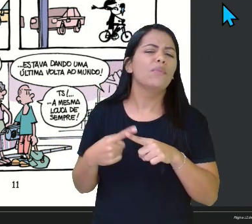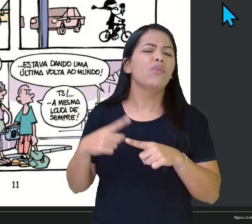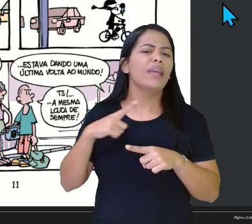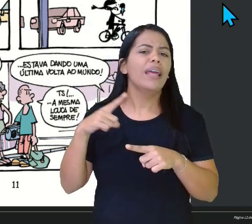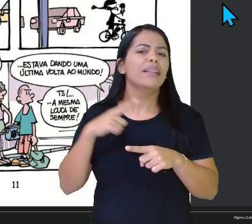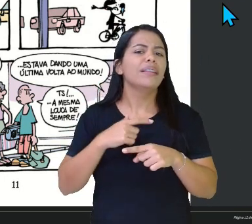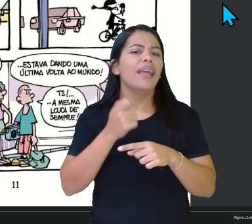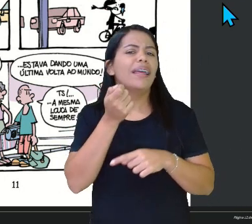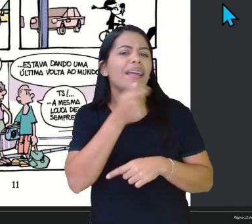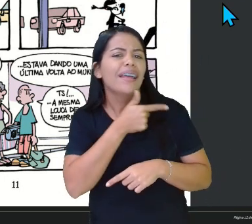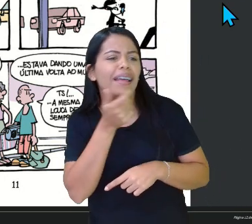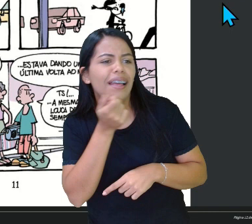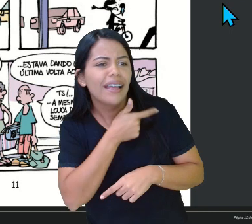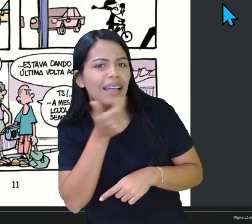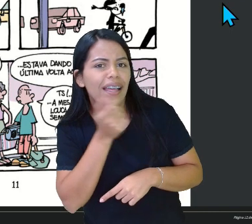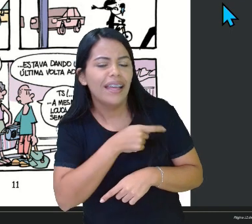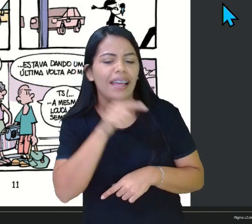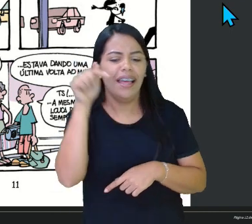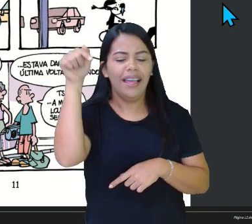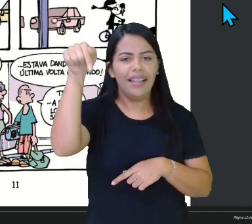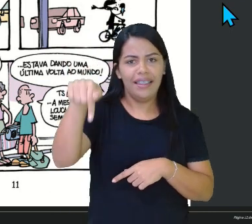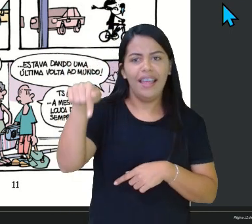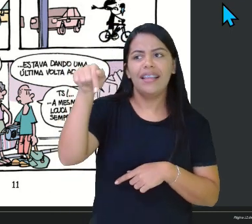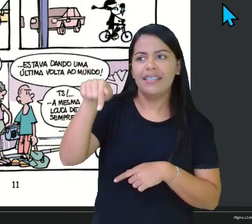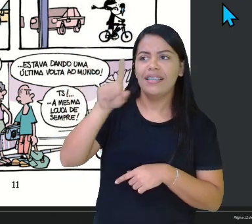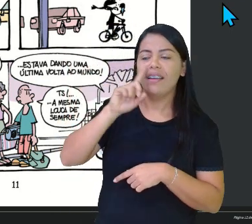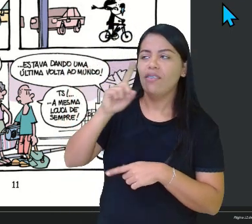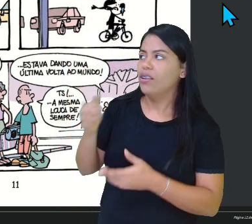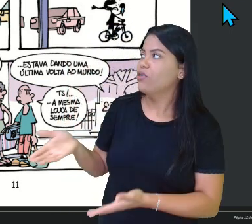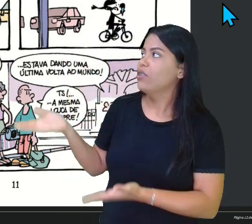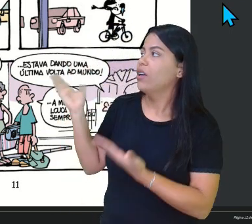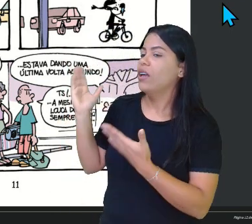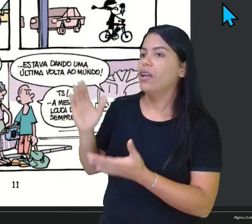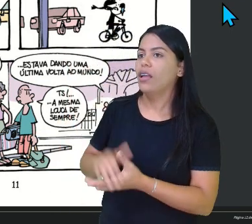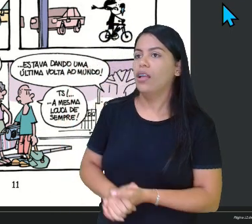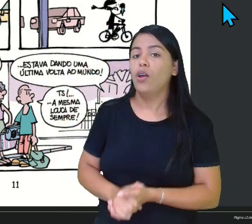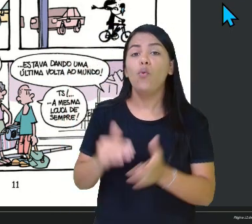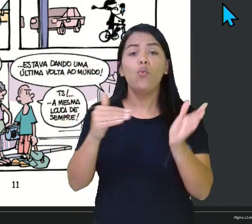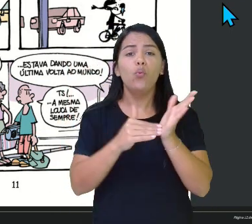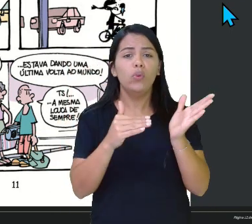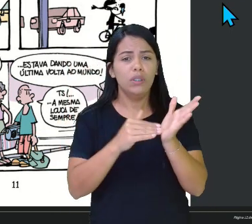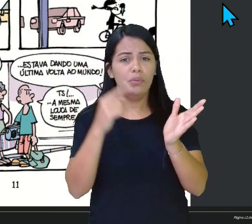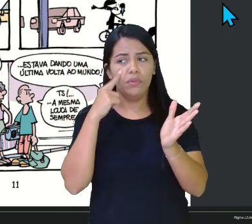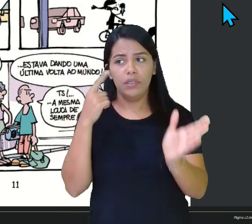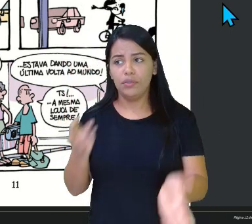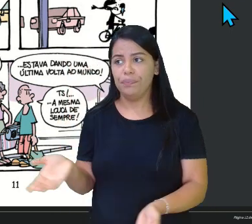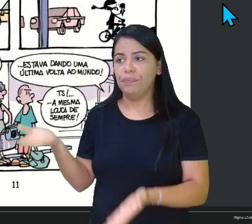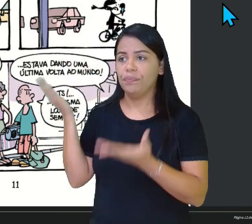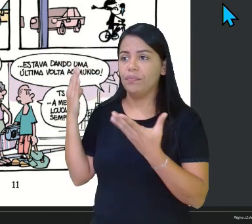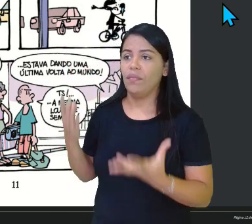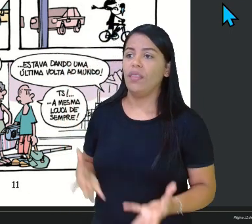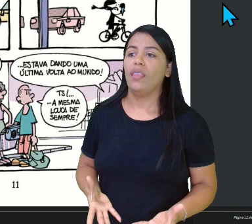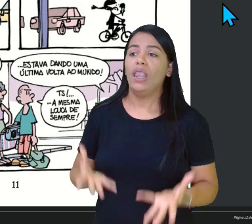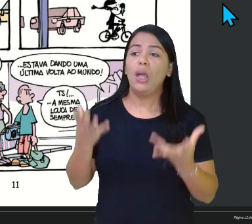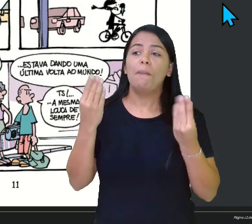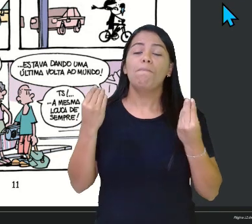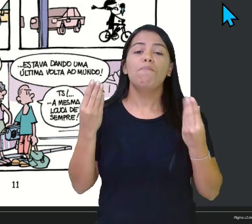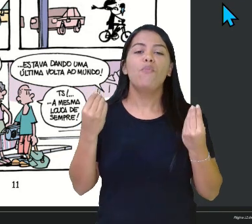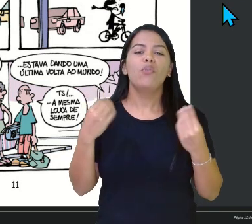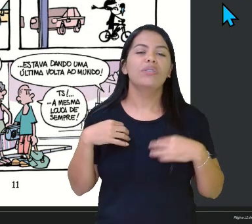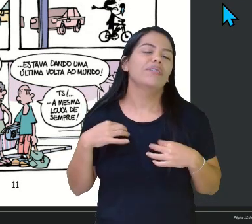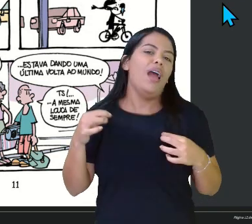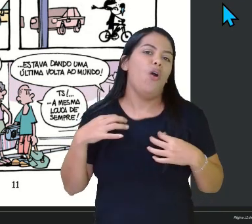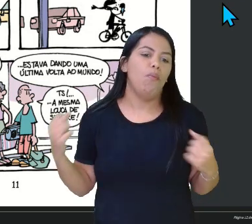Ao final, observa o último quadrinho, que está em forma de retângulo, bem grande. Era tanta roupa que deu para Carol